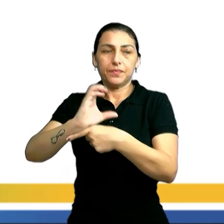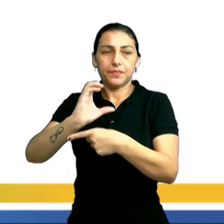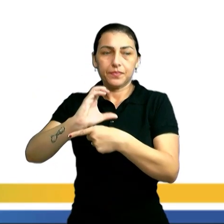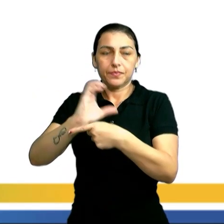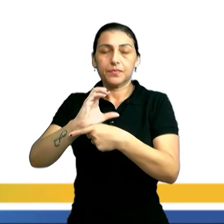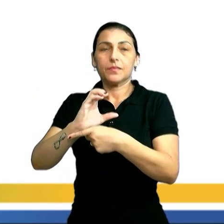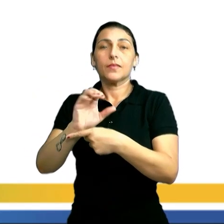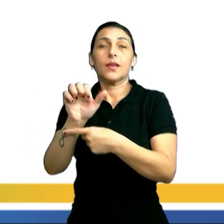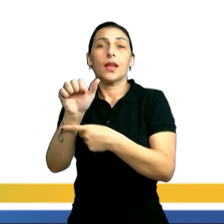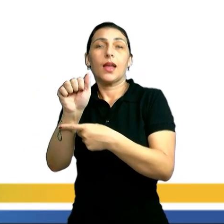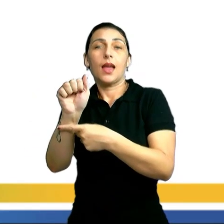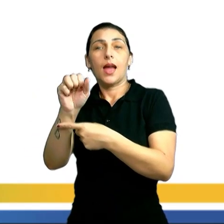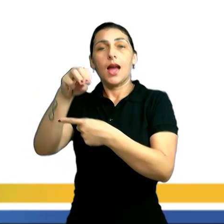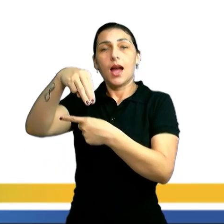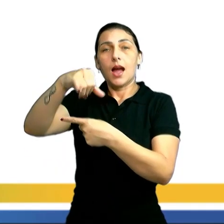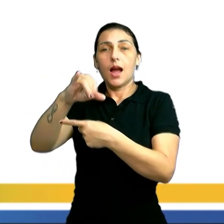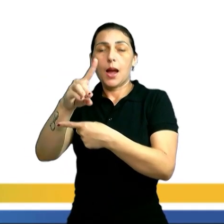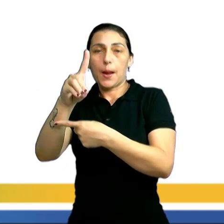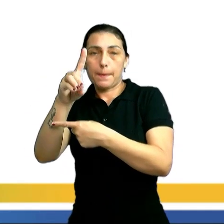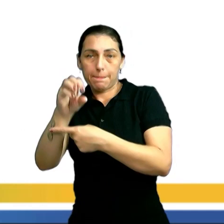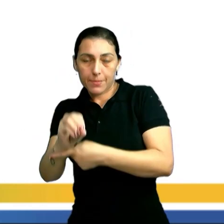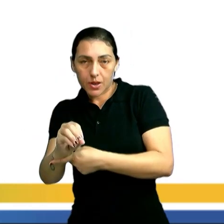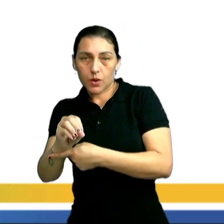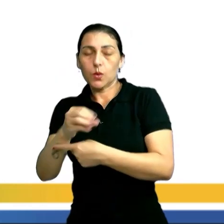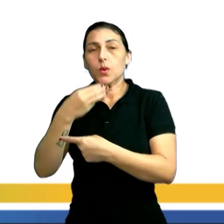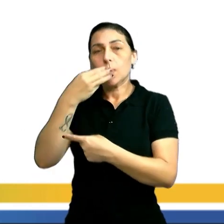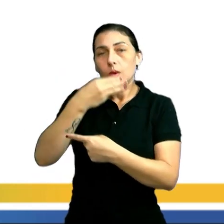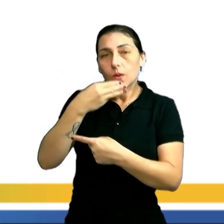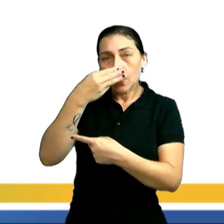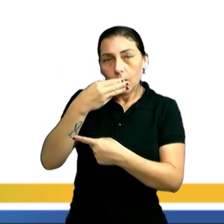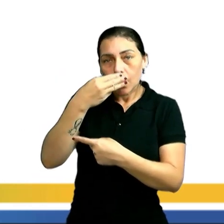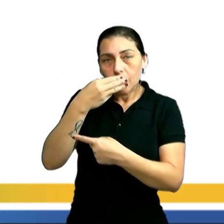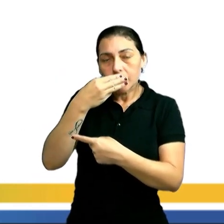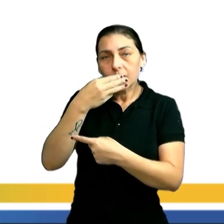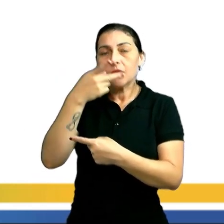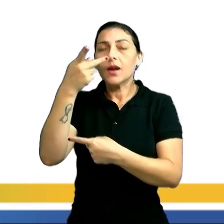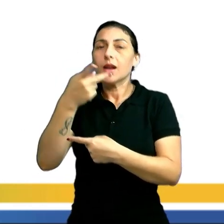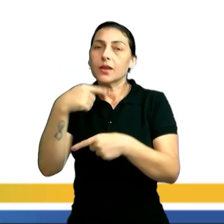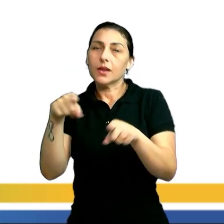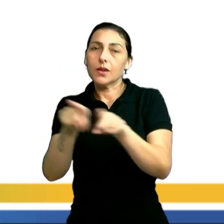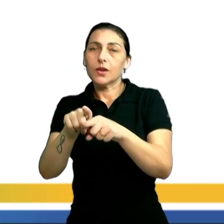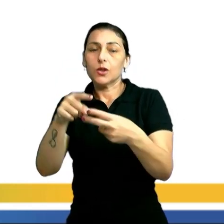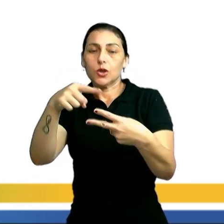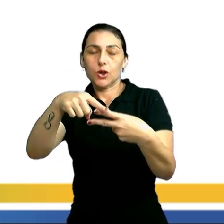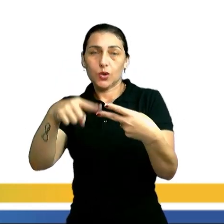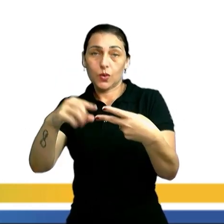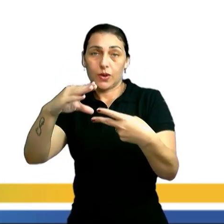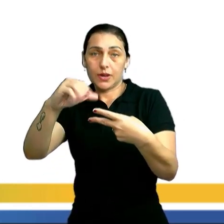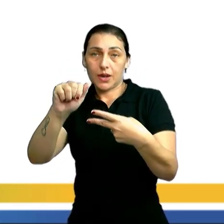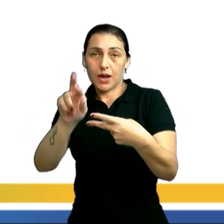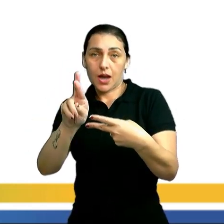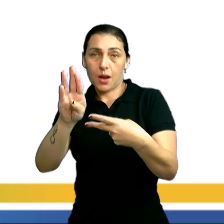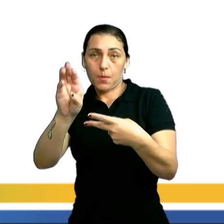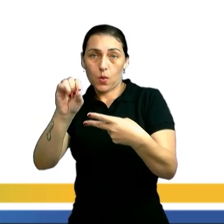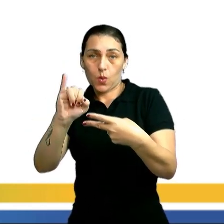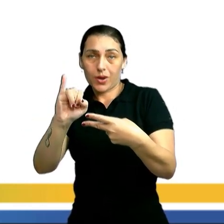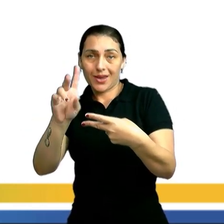que é o de origem vegetal. Amido e glicose, falamos então de 2 carboidratos.